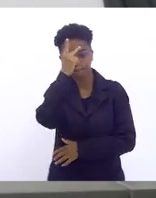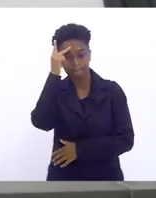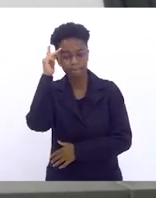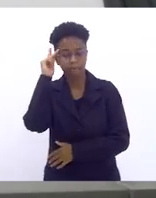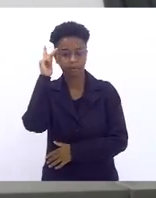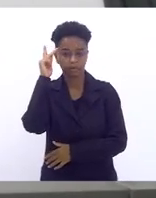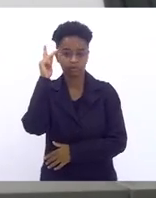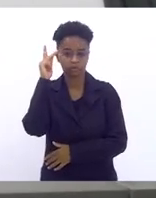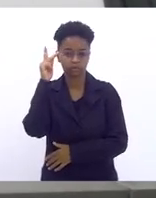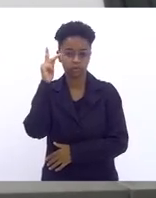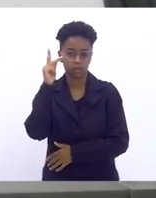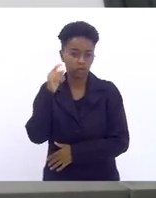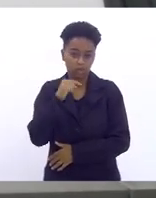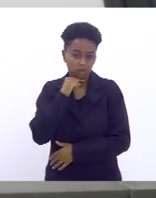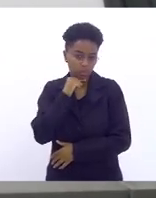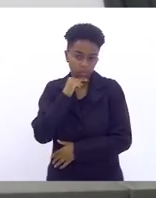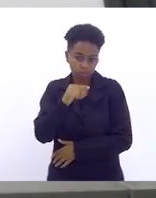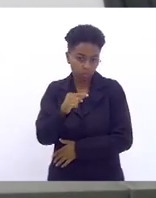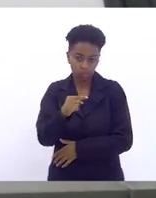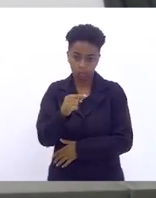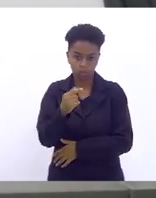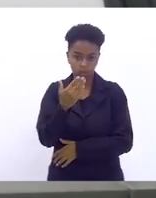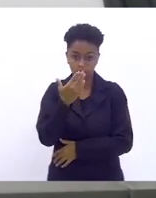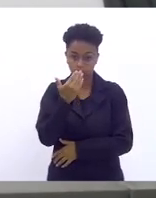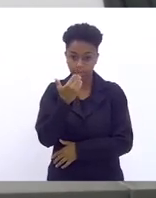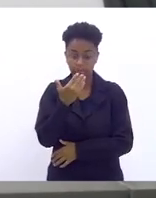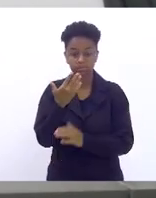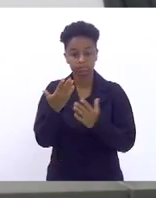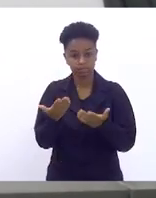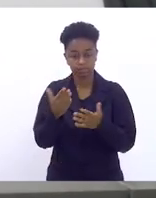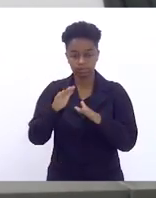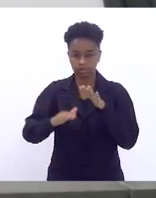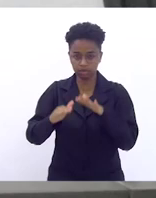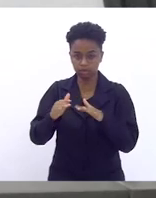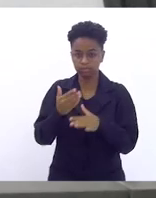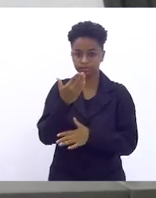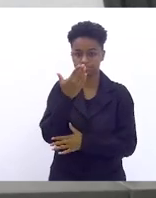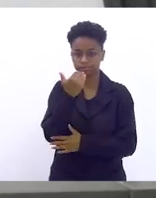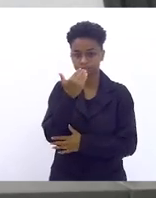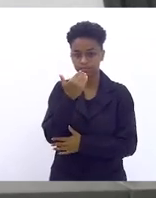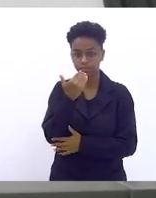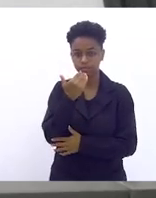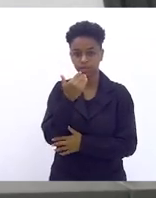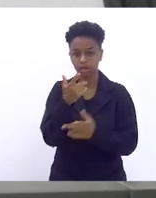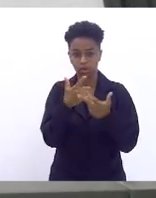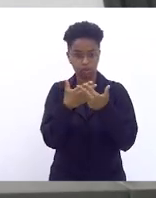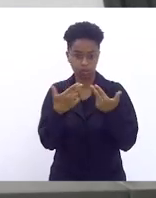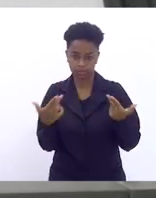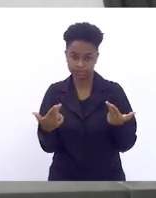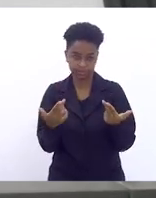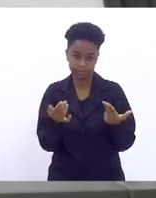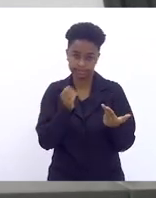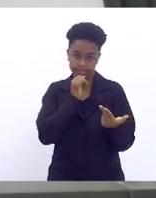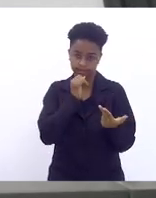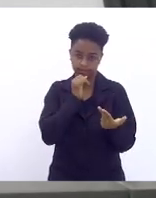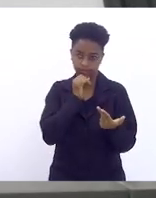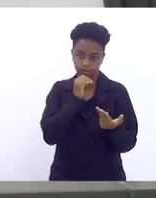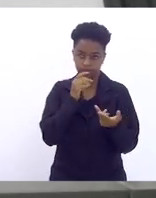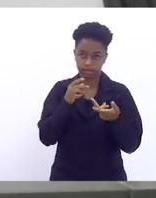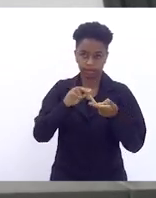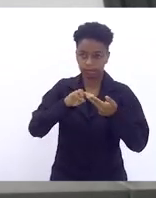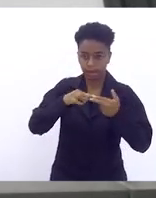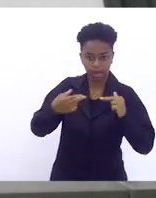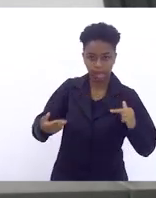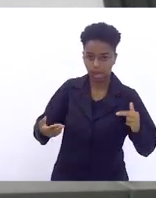têm menos capacidade acabam comendo determinados alimentos como massas